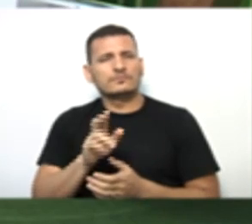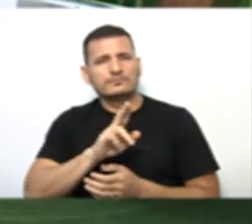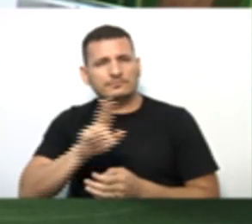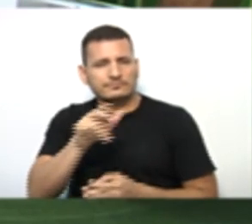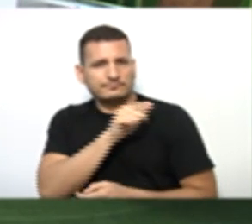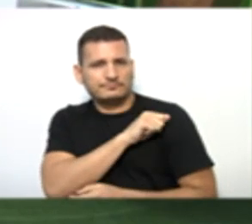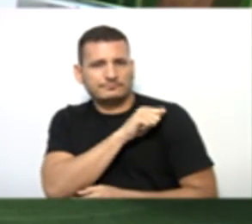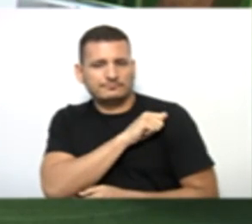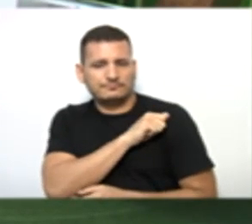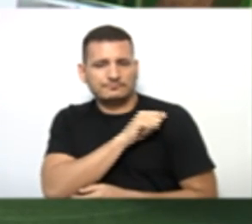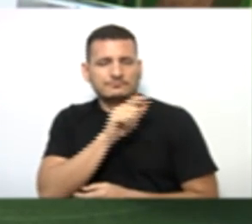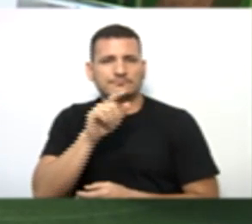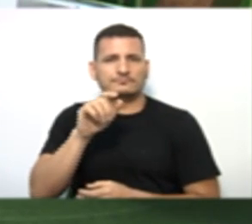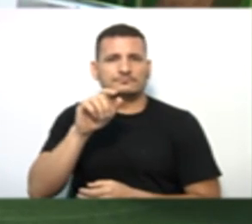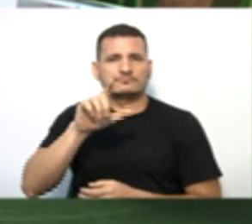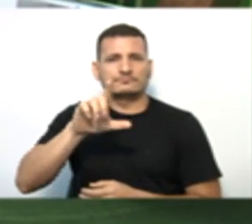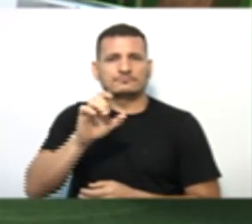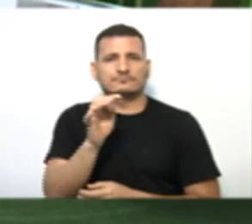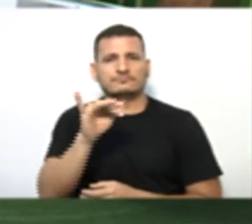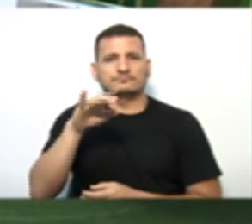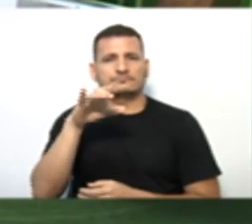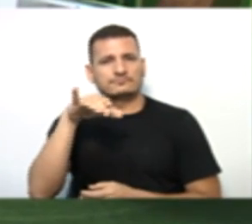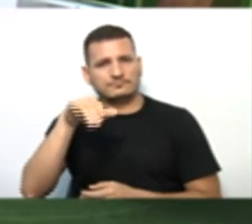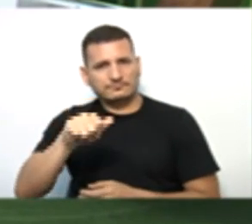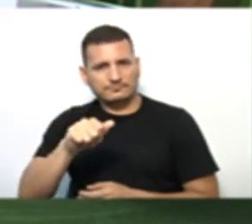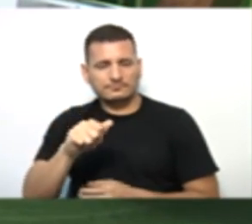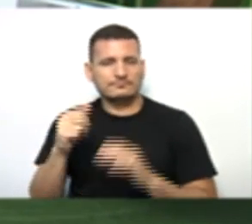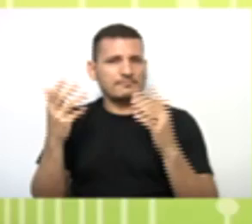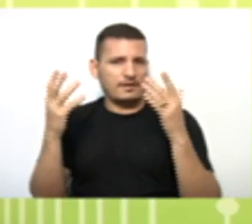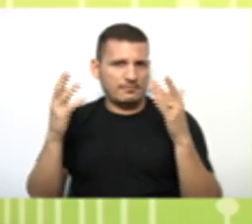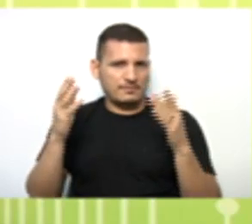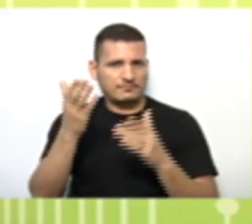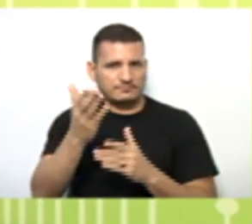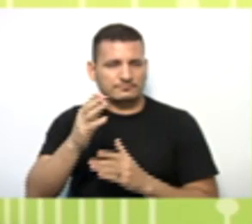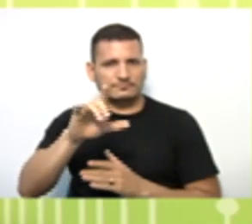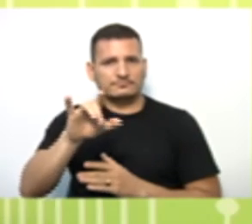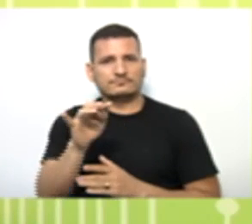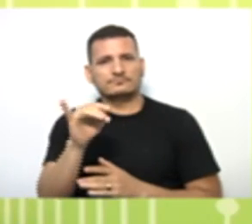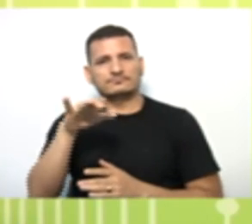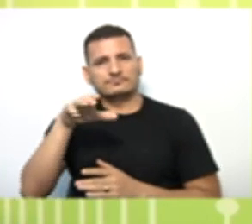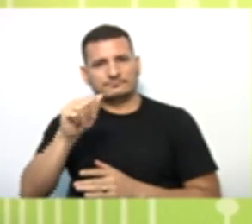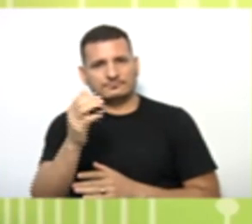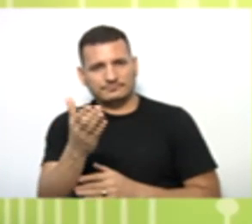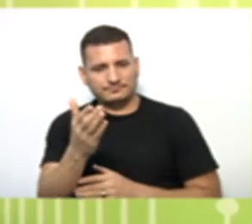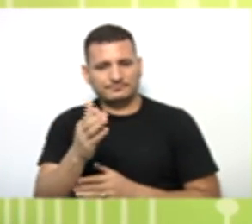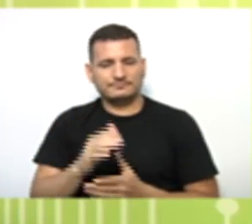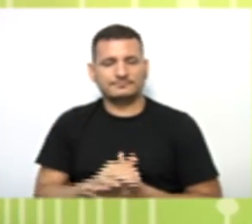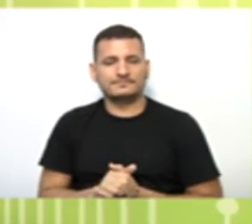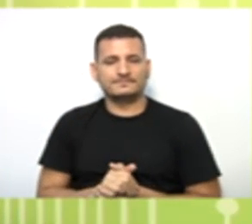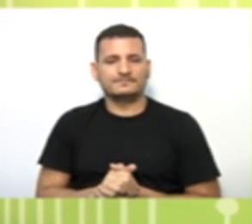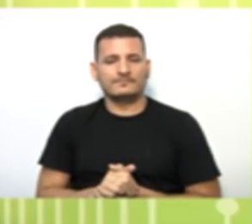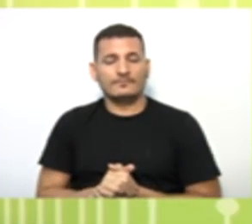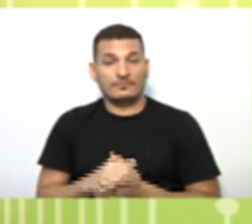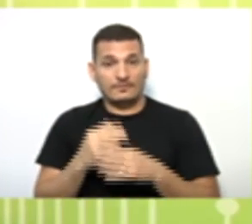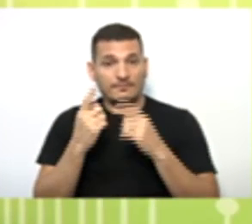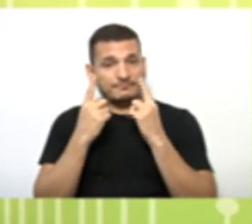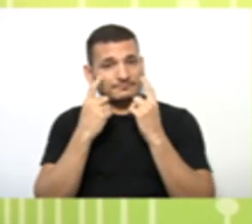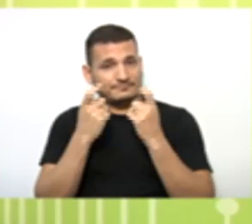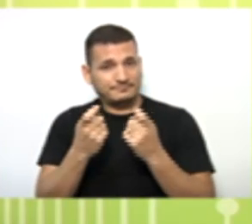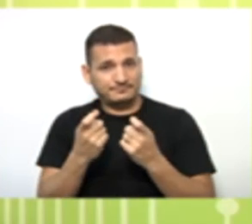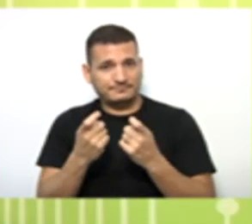aí? É a aluna Letícia, A de Letícia, Cujubim. né? Parabéns, Letícia. Parabéns também ao nosso outro aluno. É